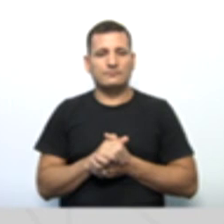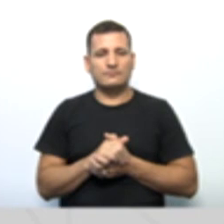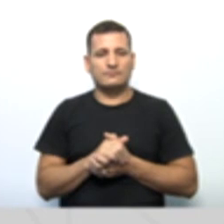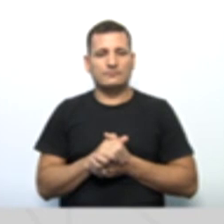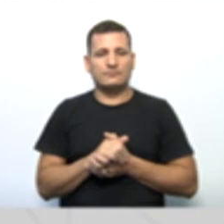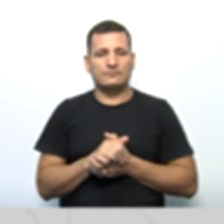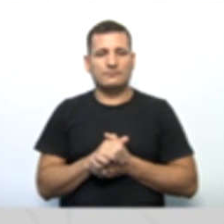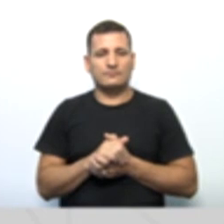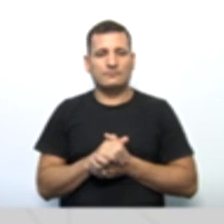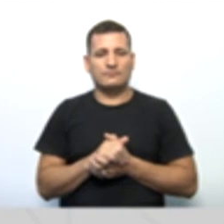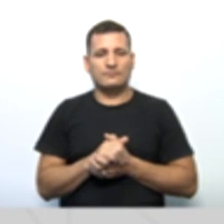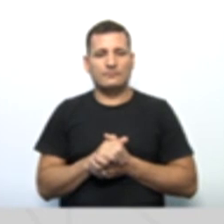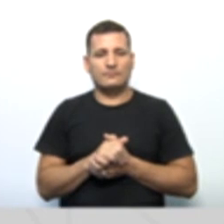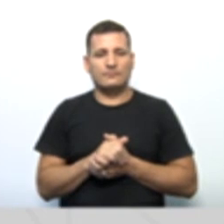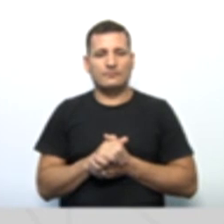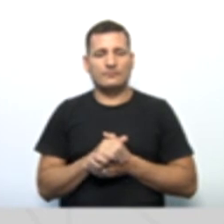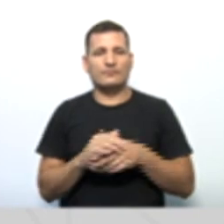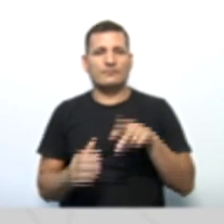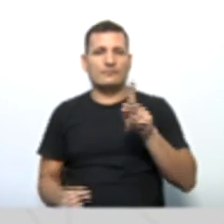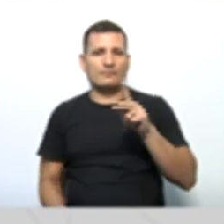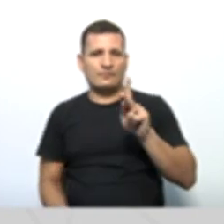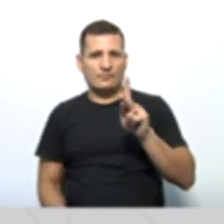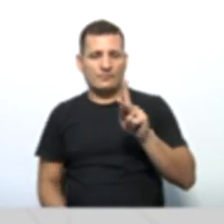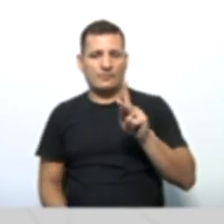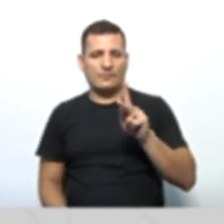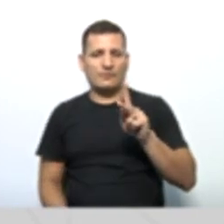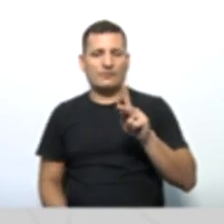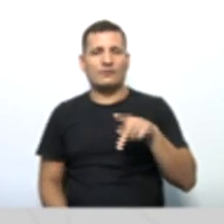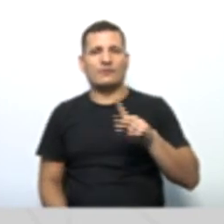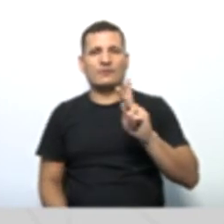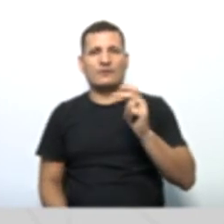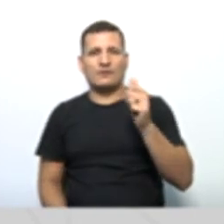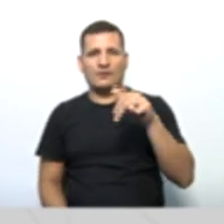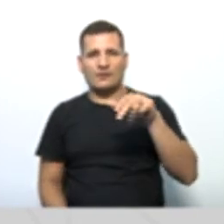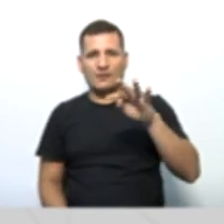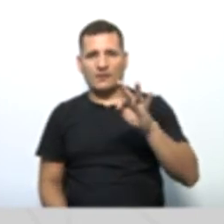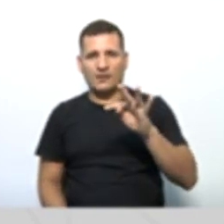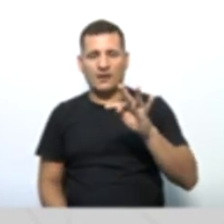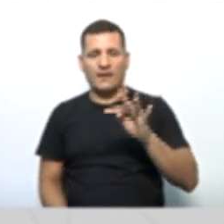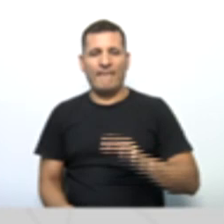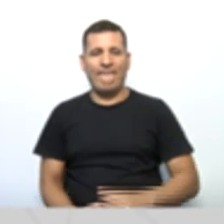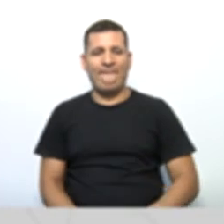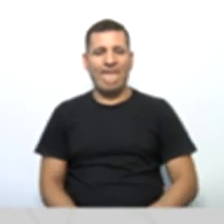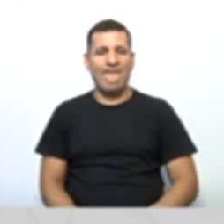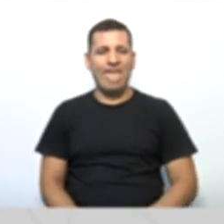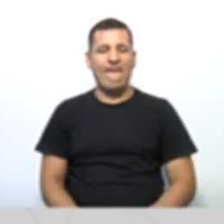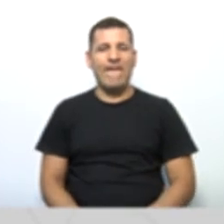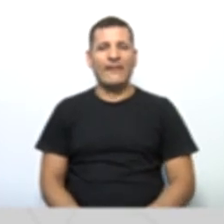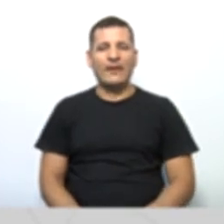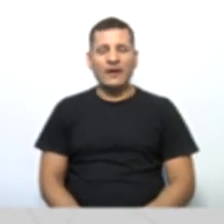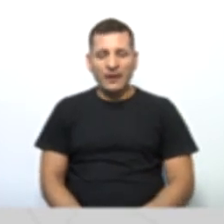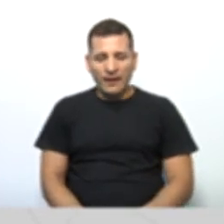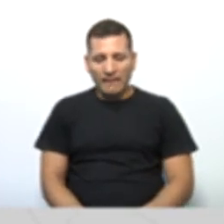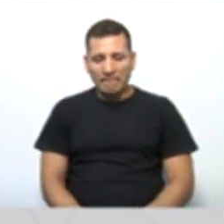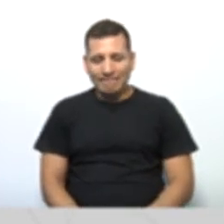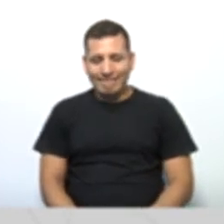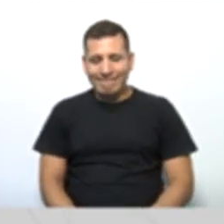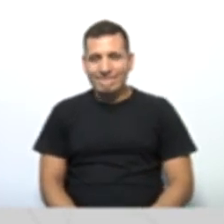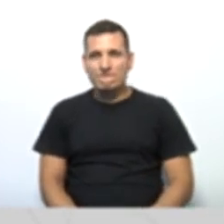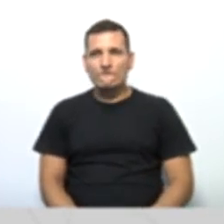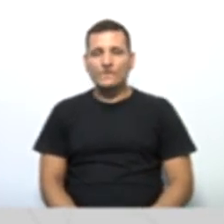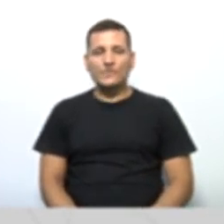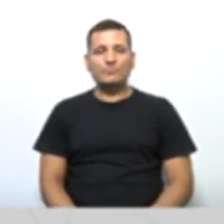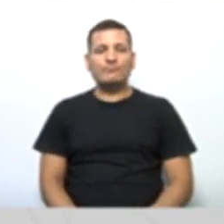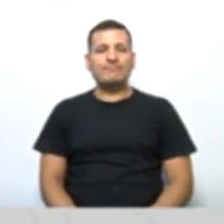apertei aqui, já apareceu aqui a letra K, porque é a ética kantiana quem vai trazer essa reflexão.